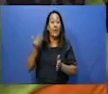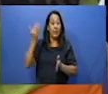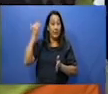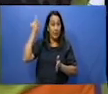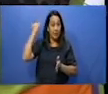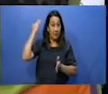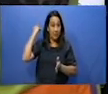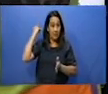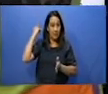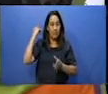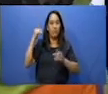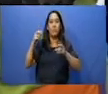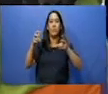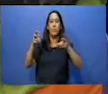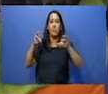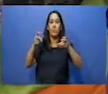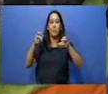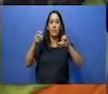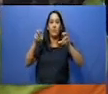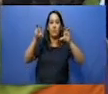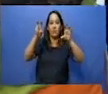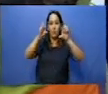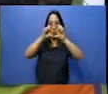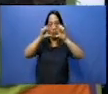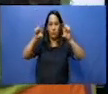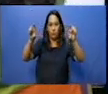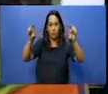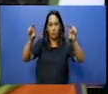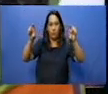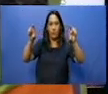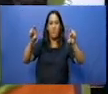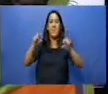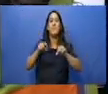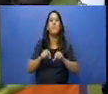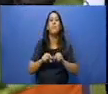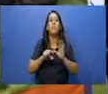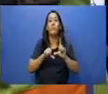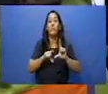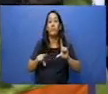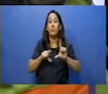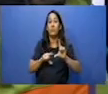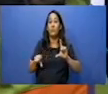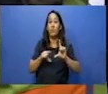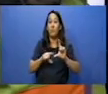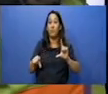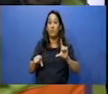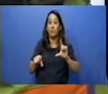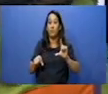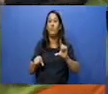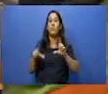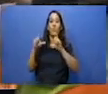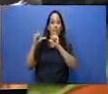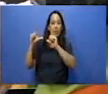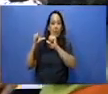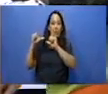aqui. A manchete, que é o título, a legenda, que fica abaixo da